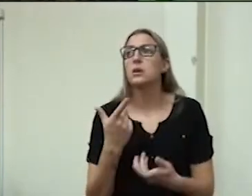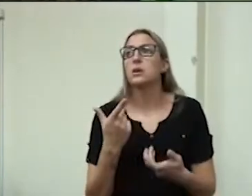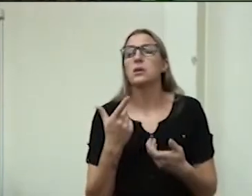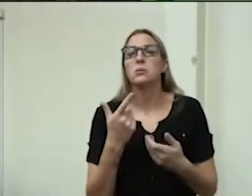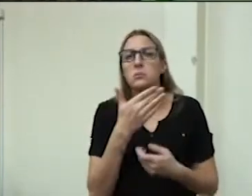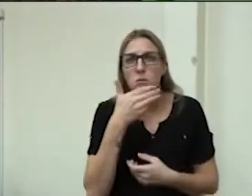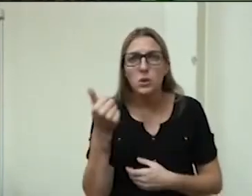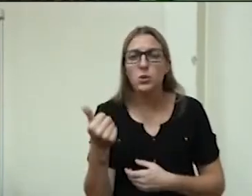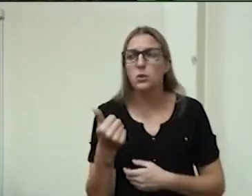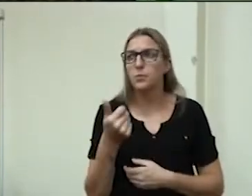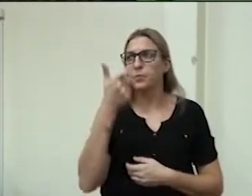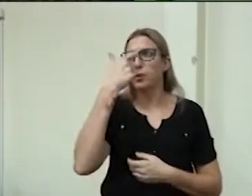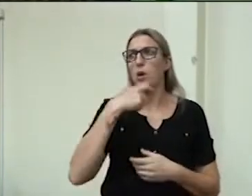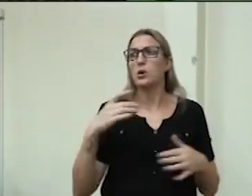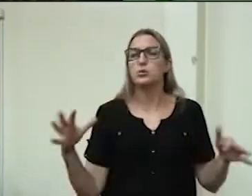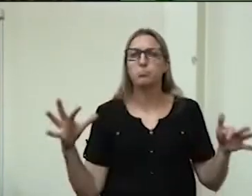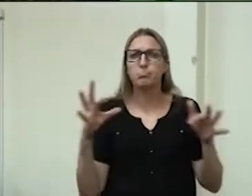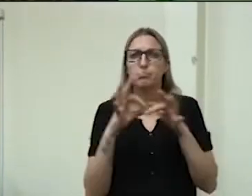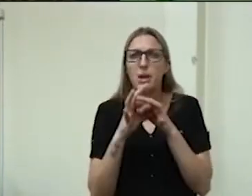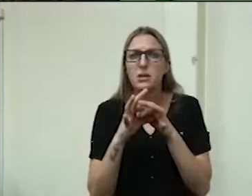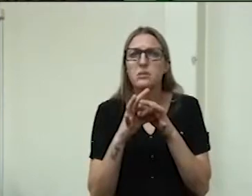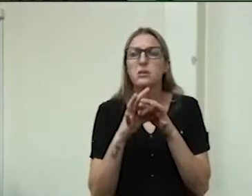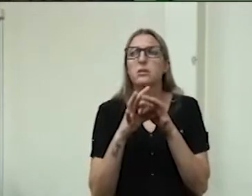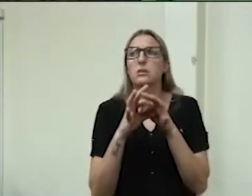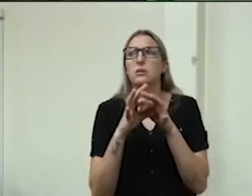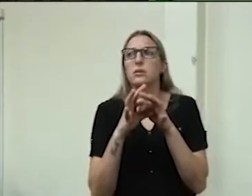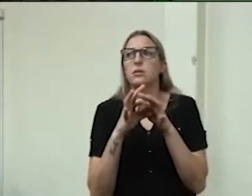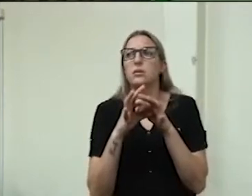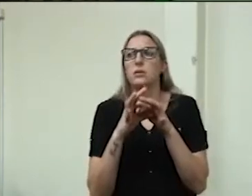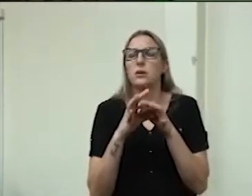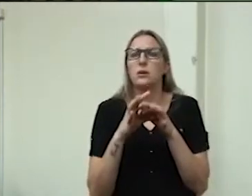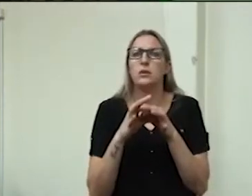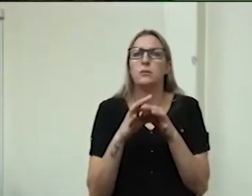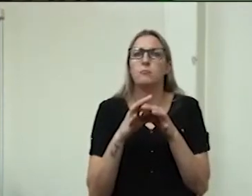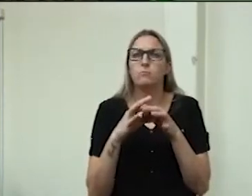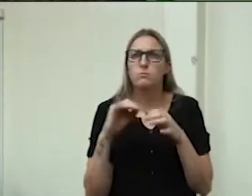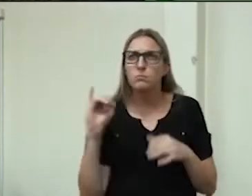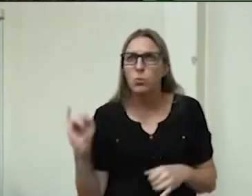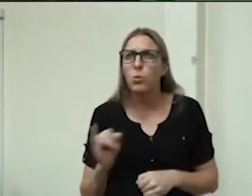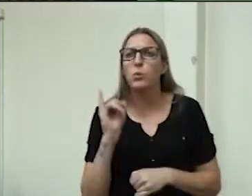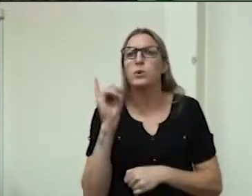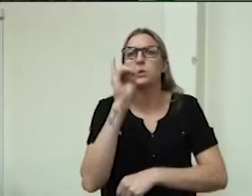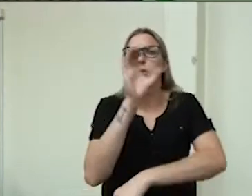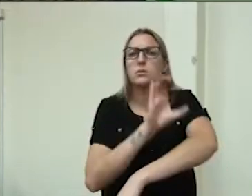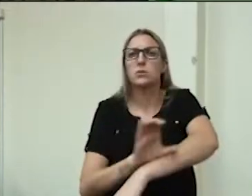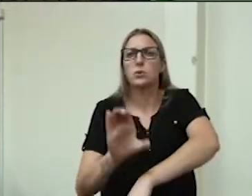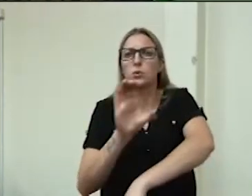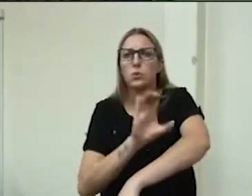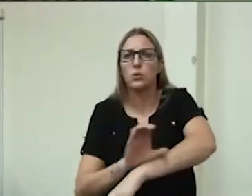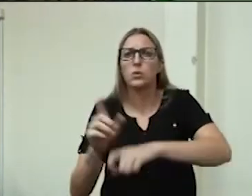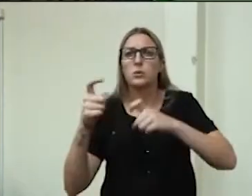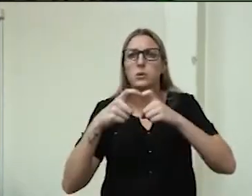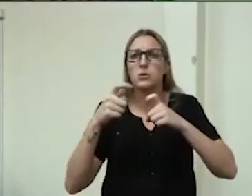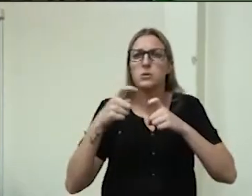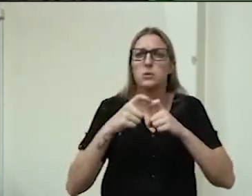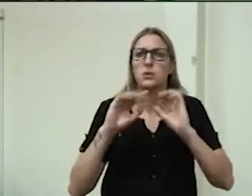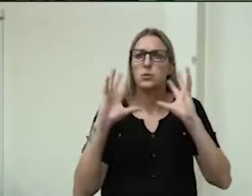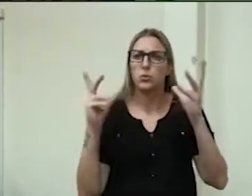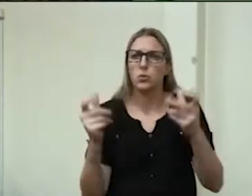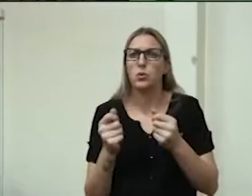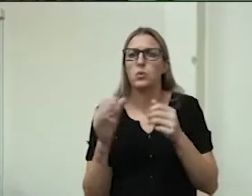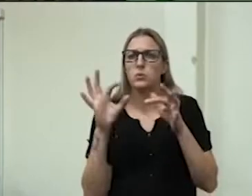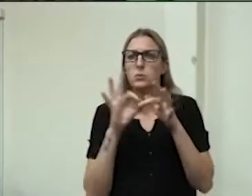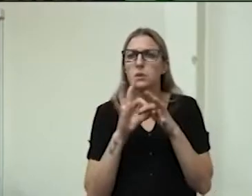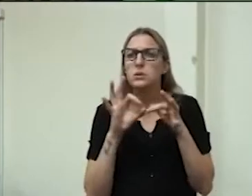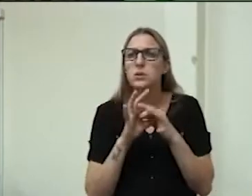essas parcerias, que essa efetividade do curso de medicina e com todas essas parcerias que hoje aqui